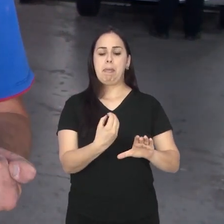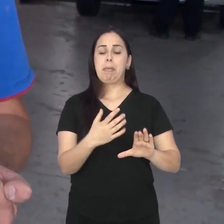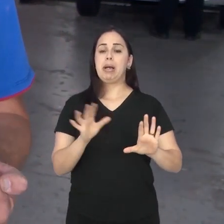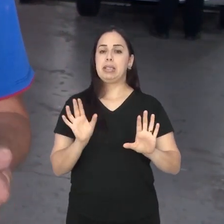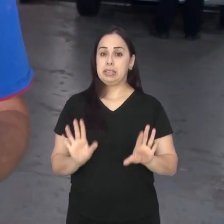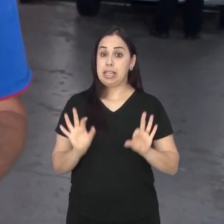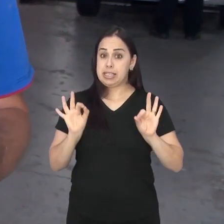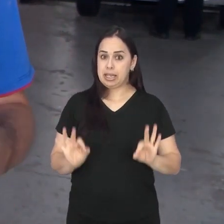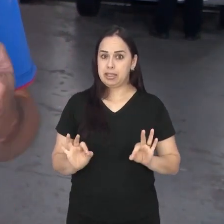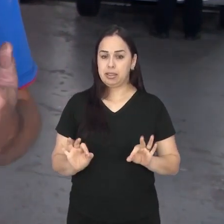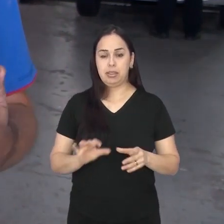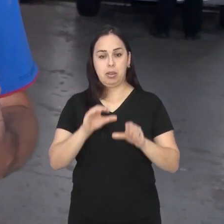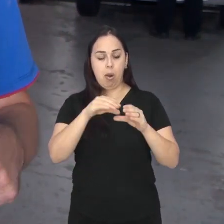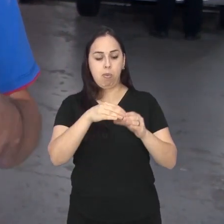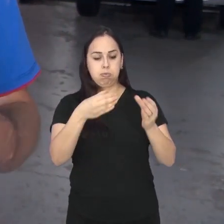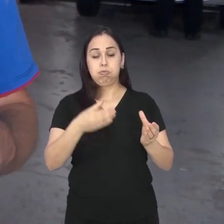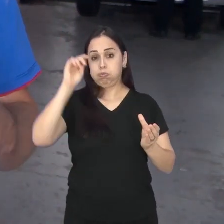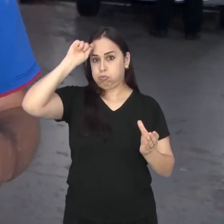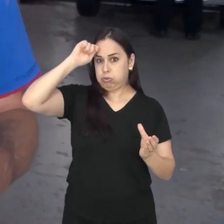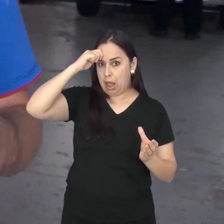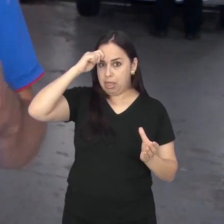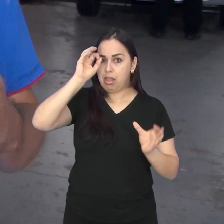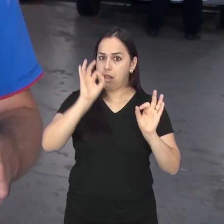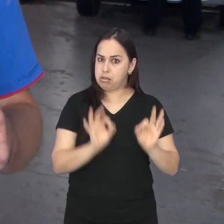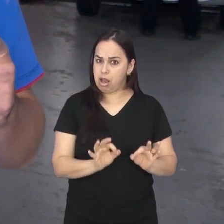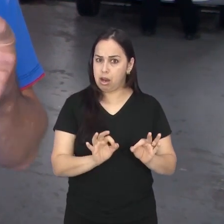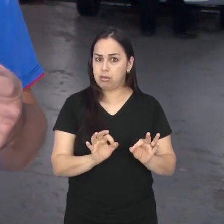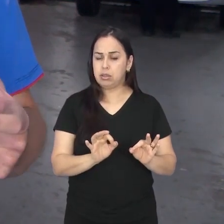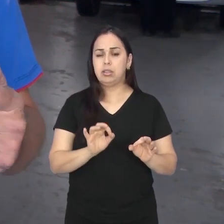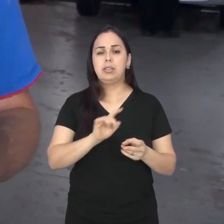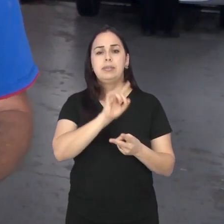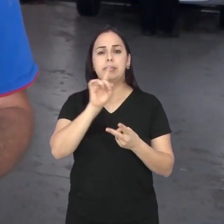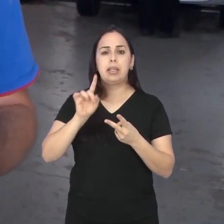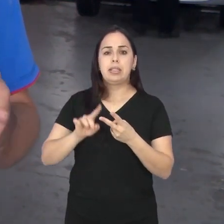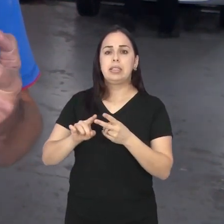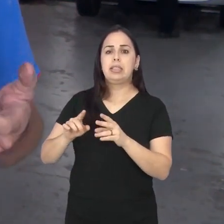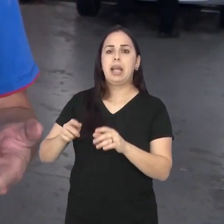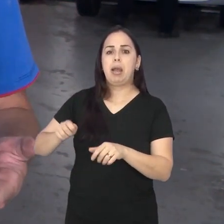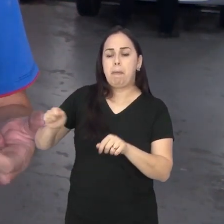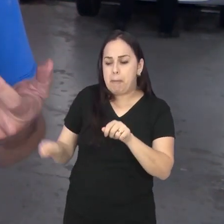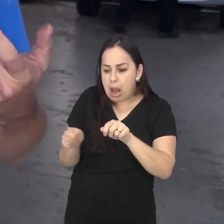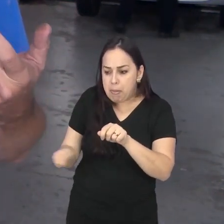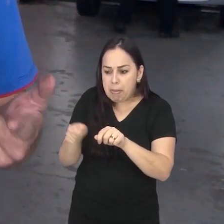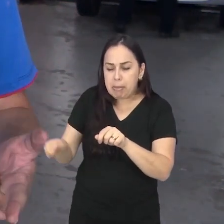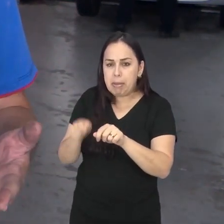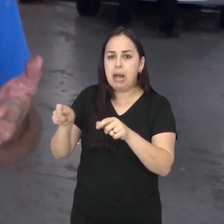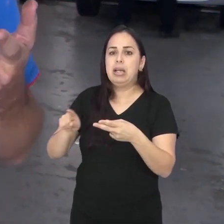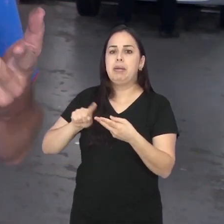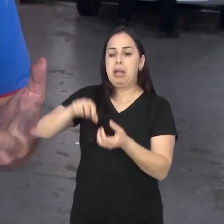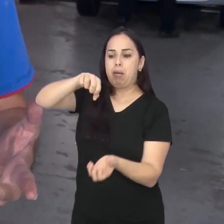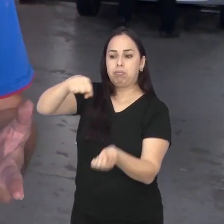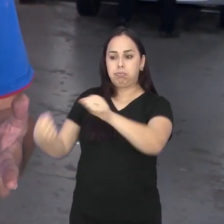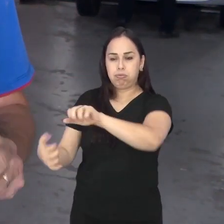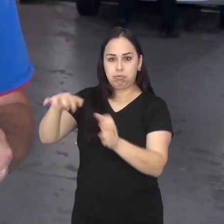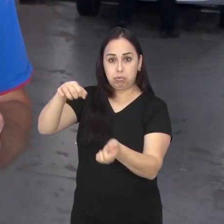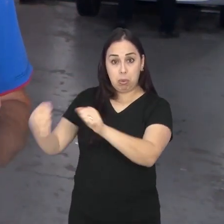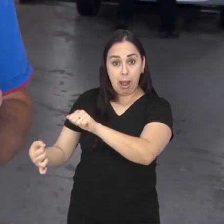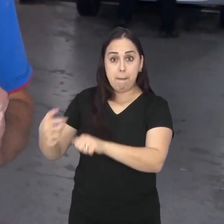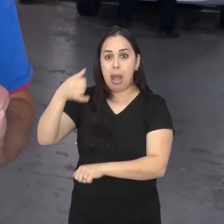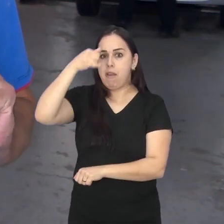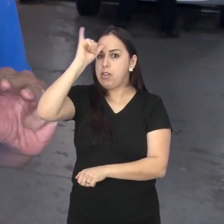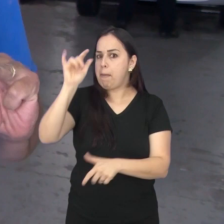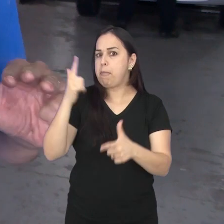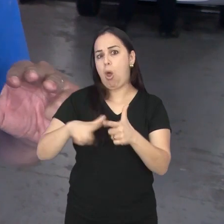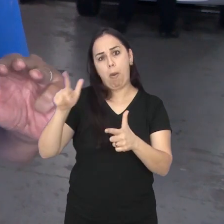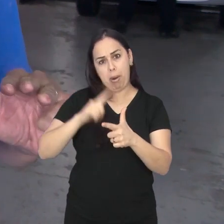do carro estão funcionando. Verificar se o pneu do step está direitinho, calibrado, se tem macaco, triângulo, chave de roda, para não